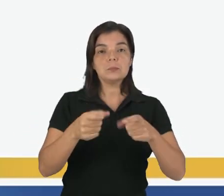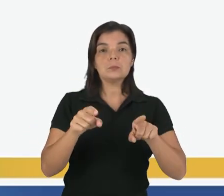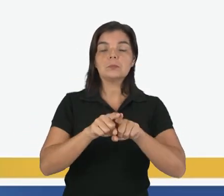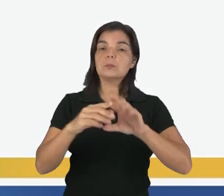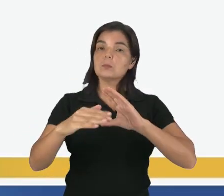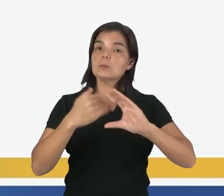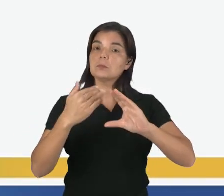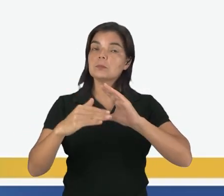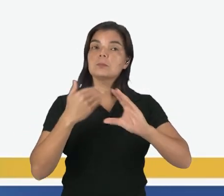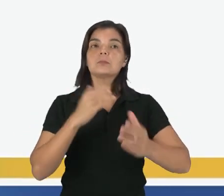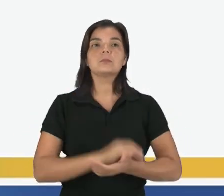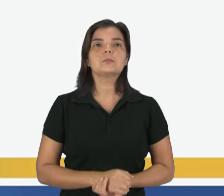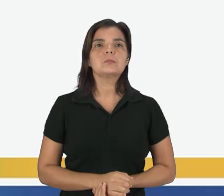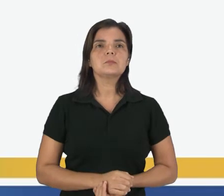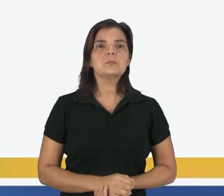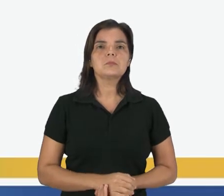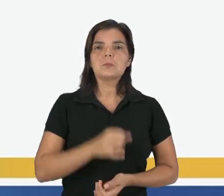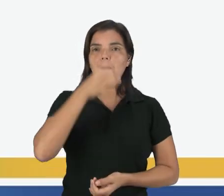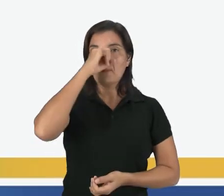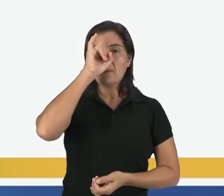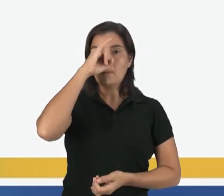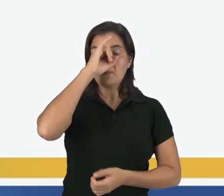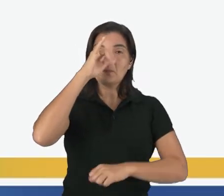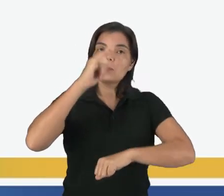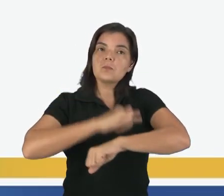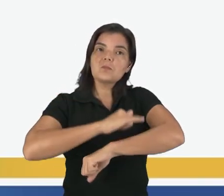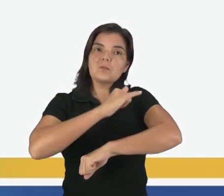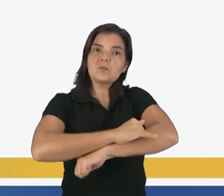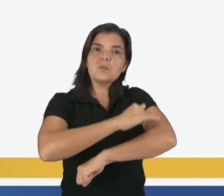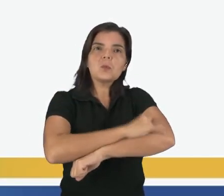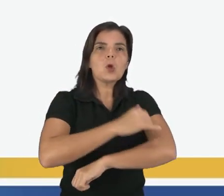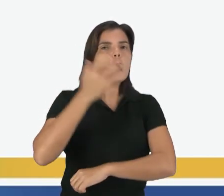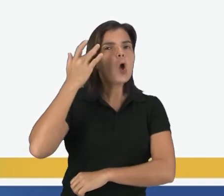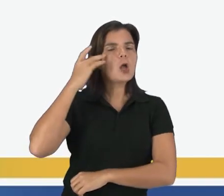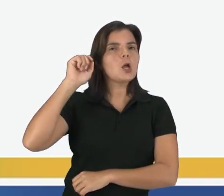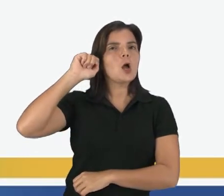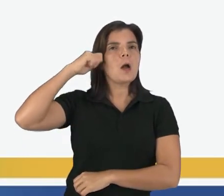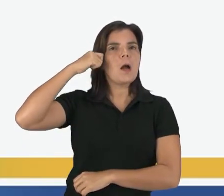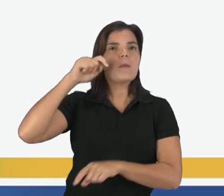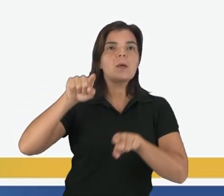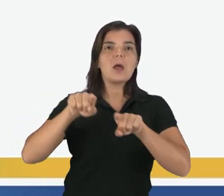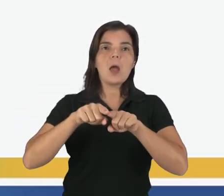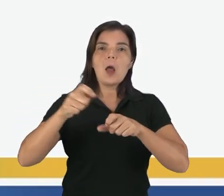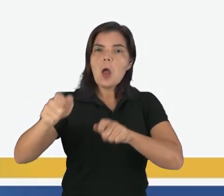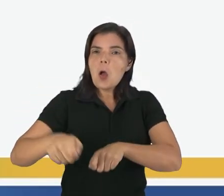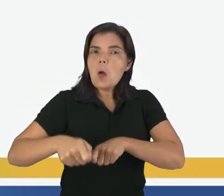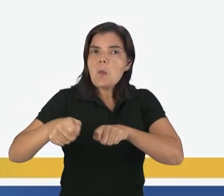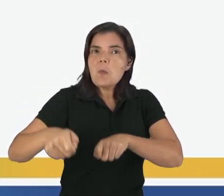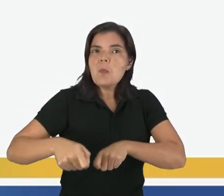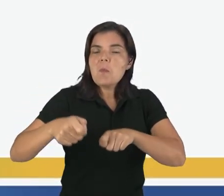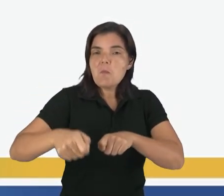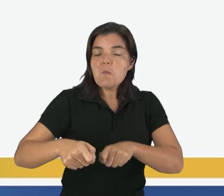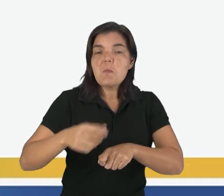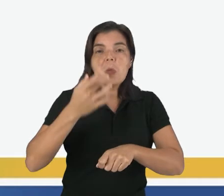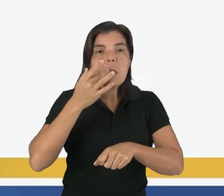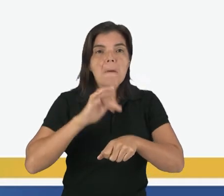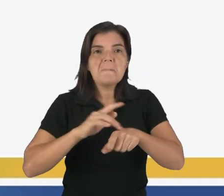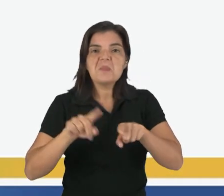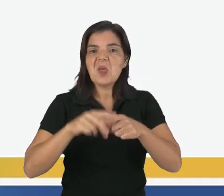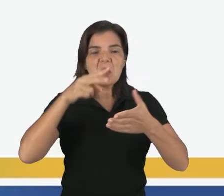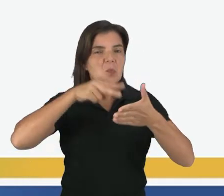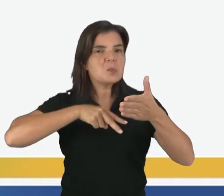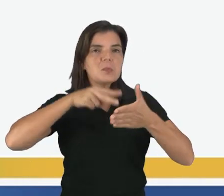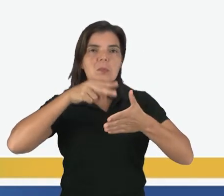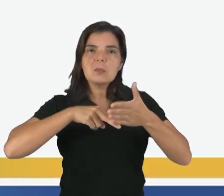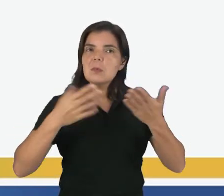seguintes mensagens: porco gordo, eu achava que preto era para estar cavando mina, não